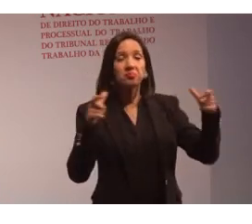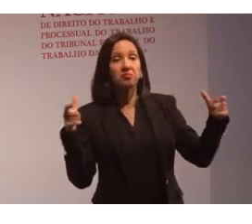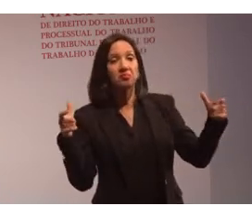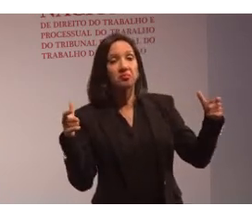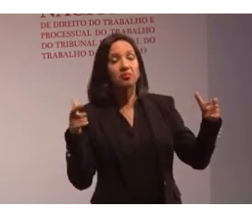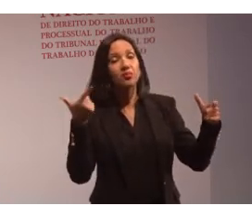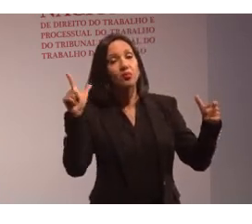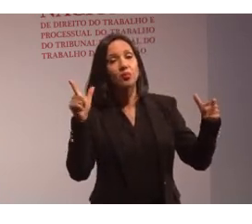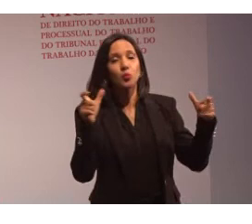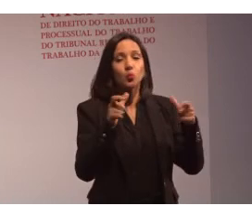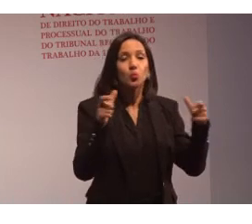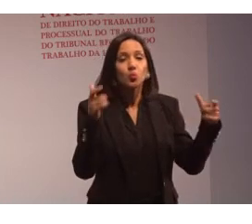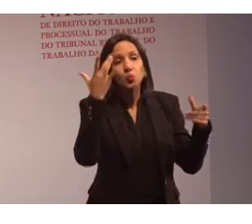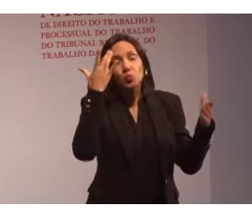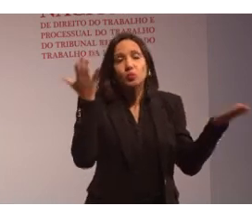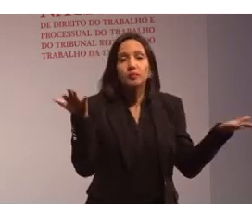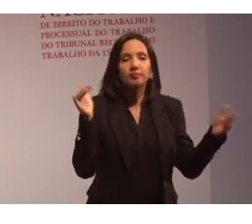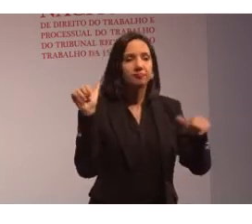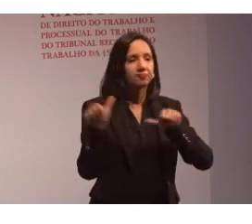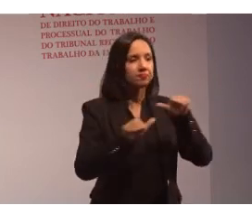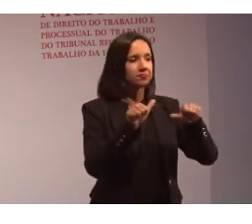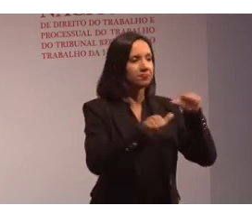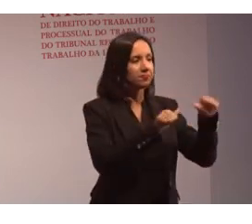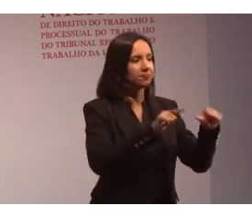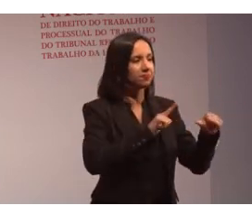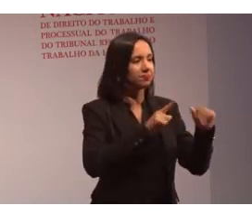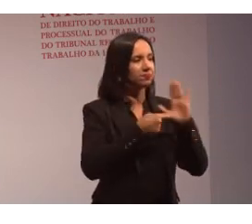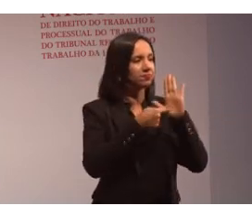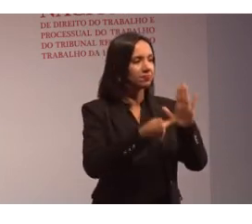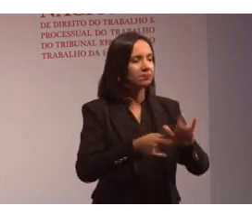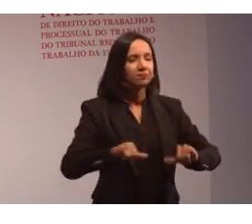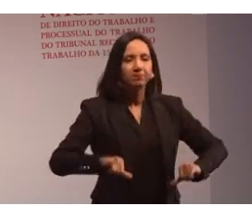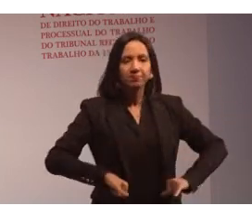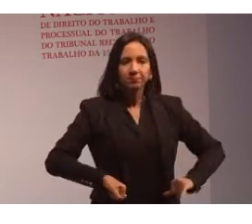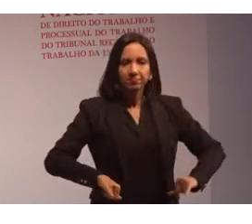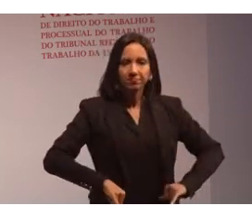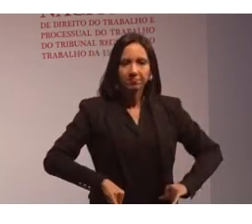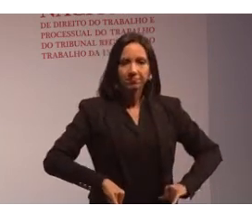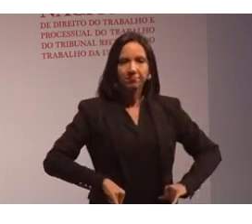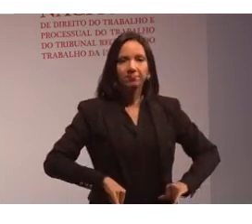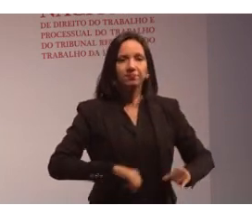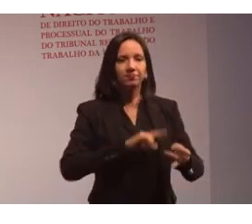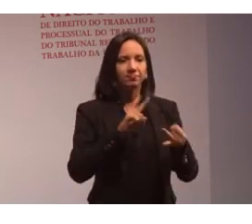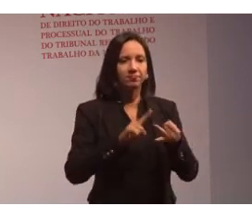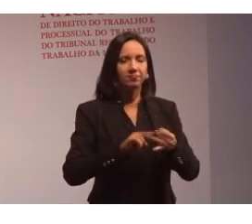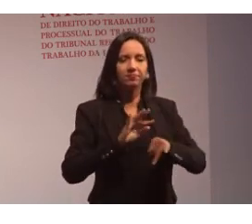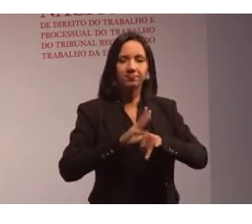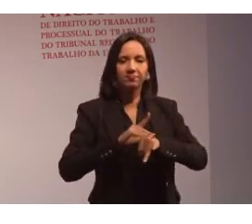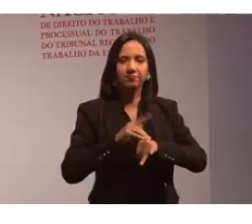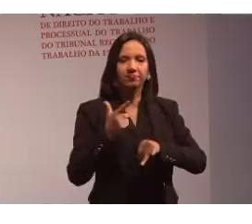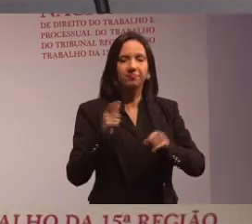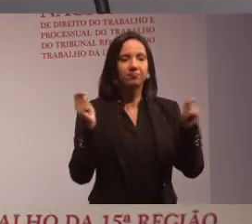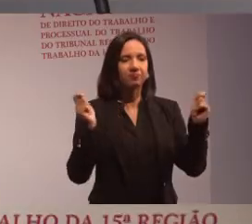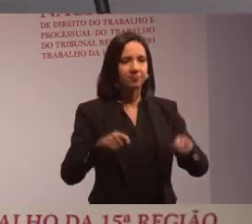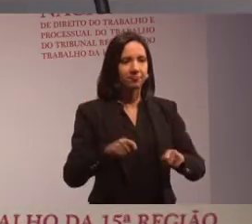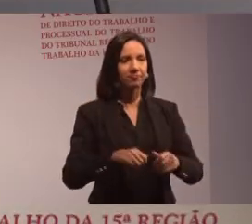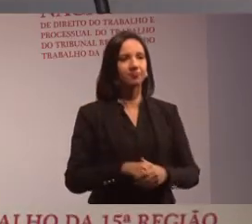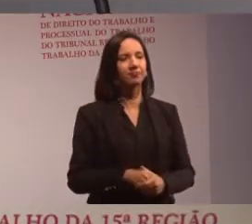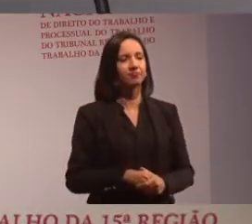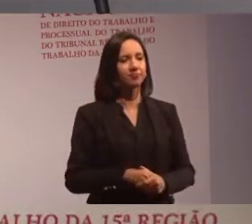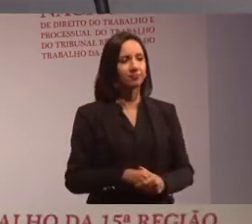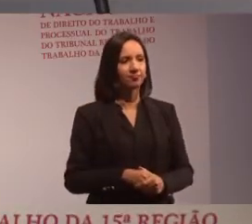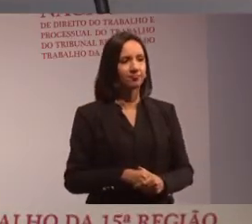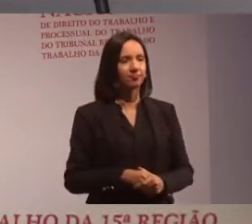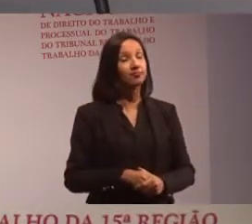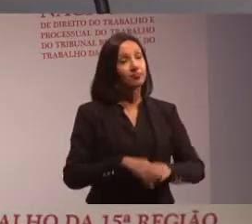outros não. Mas essa mudança tende a trazer mais sofrimento, adoecimento e incapacidade. E aqui eu